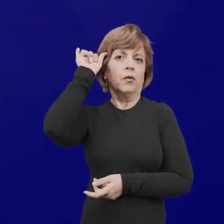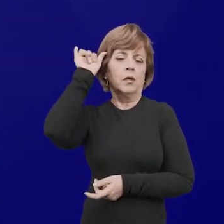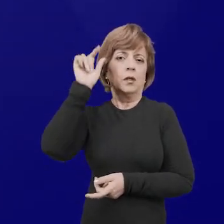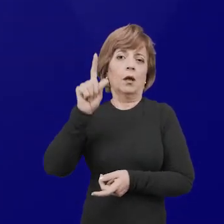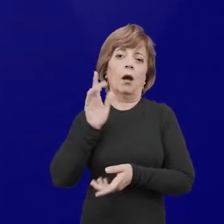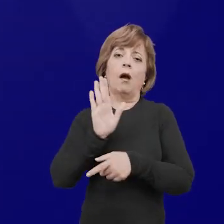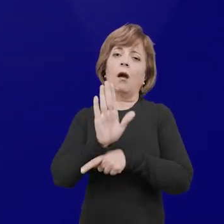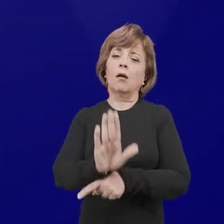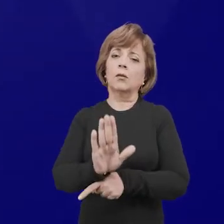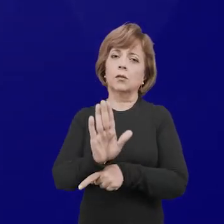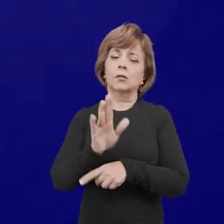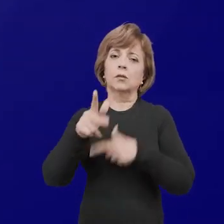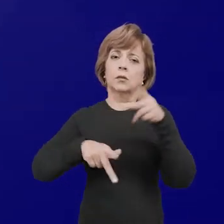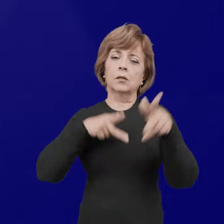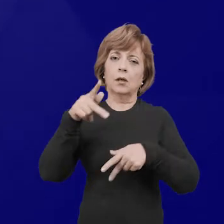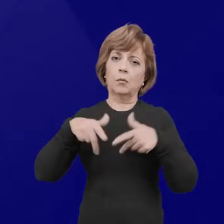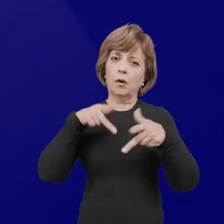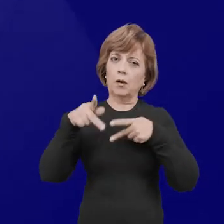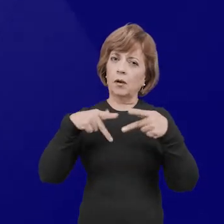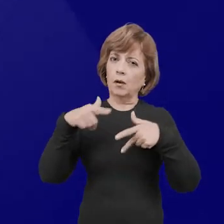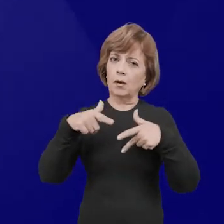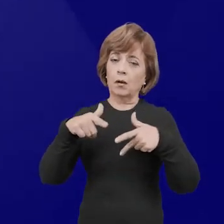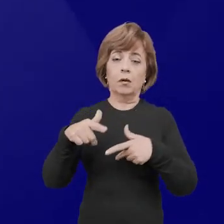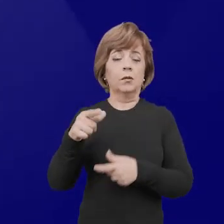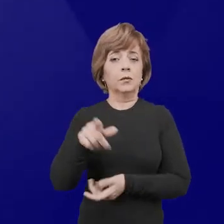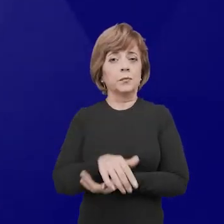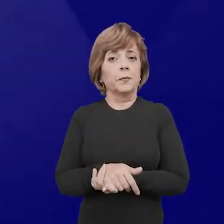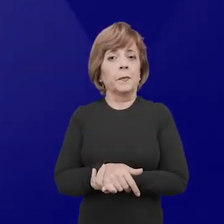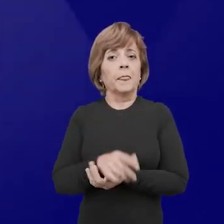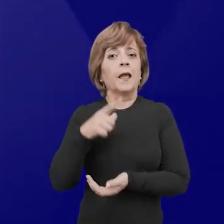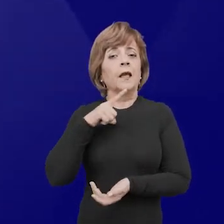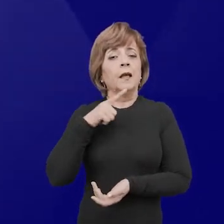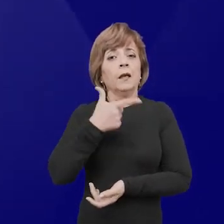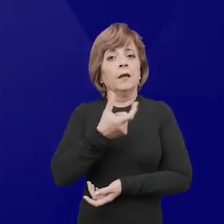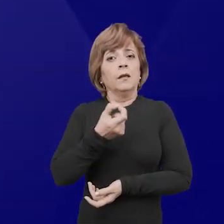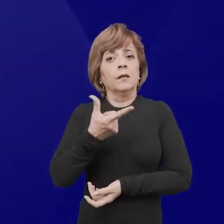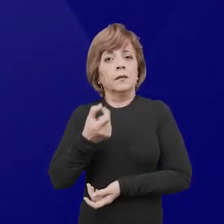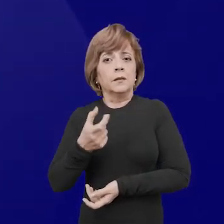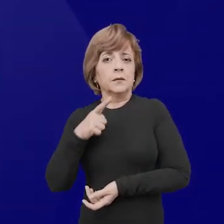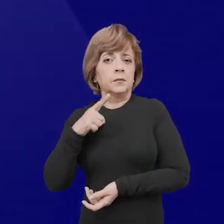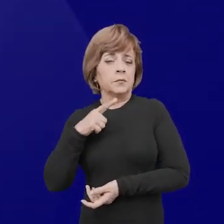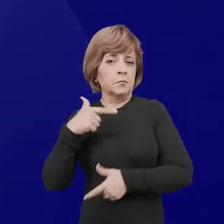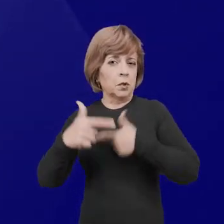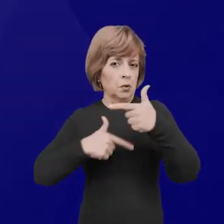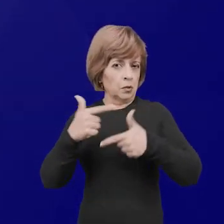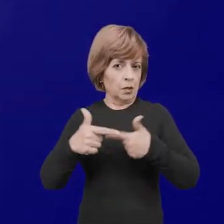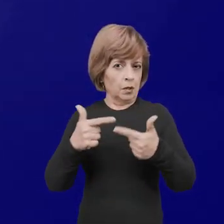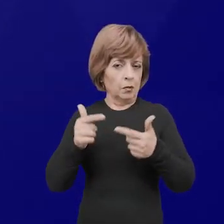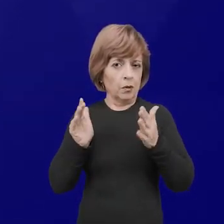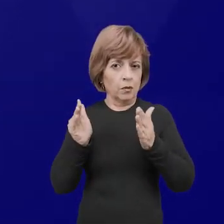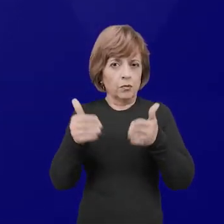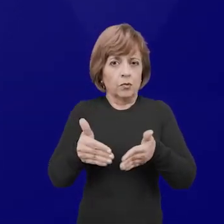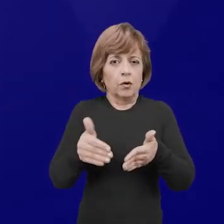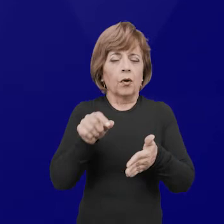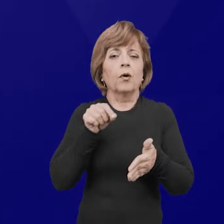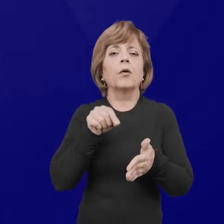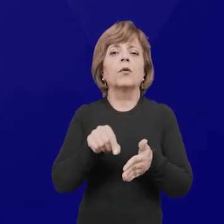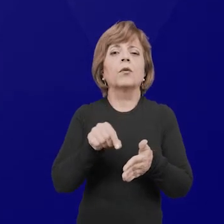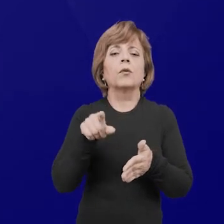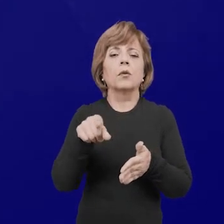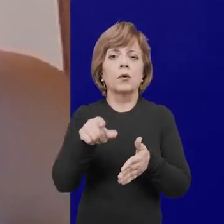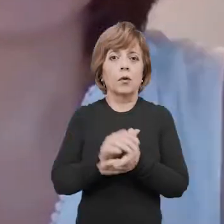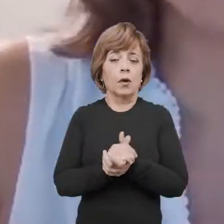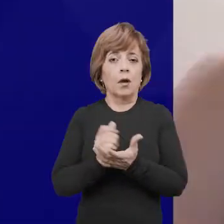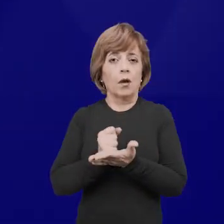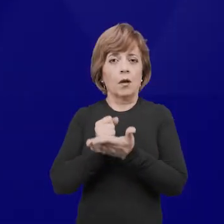trabalho da instituição. Nesse ano de 2020, a gente também teve algumas ações focadas